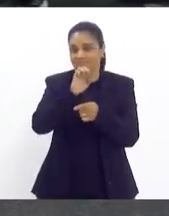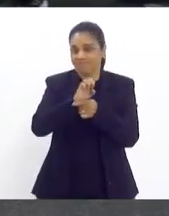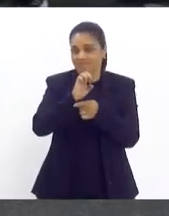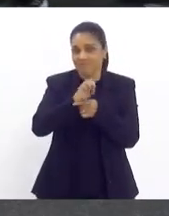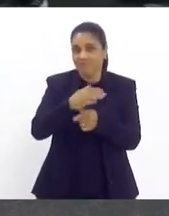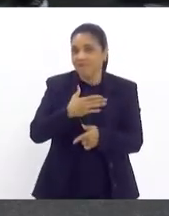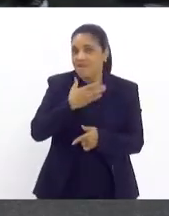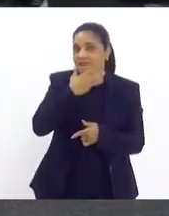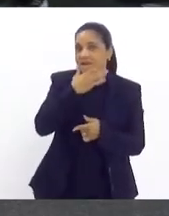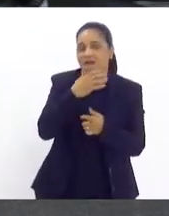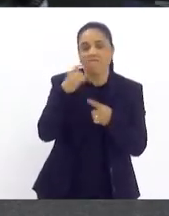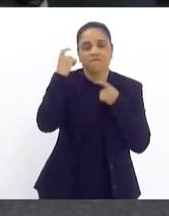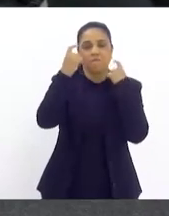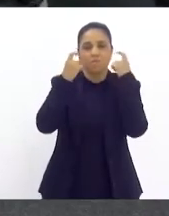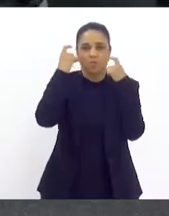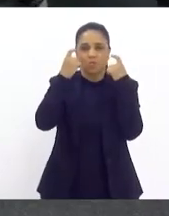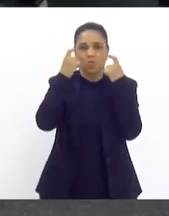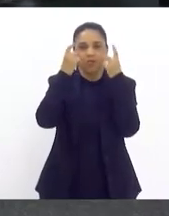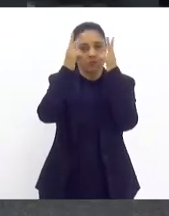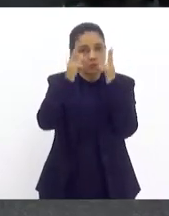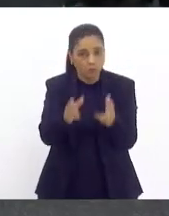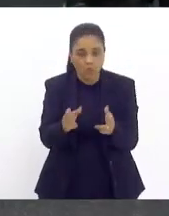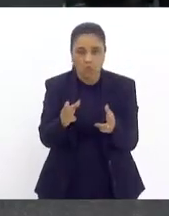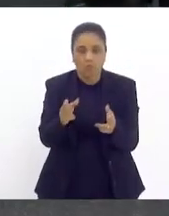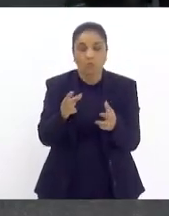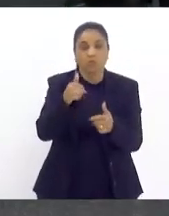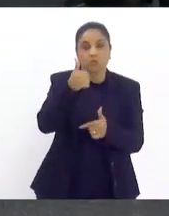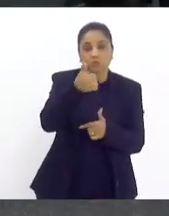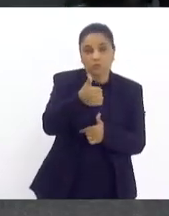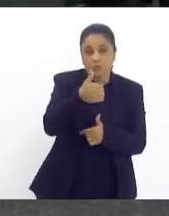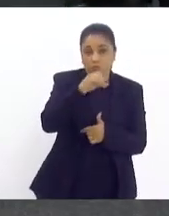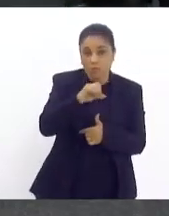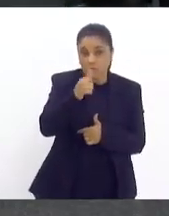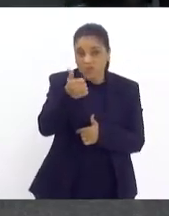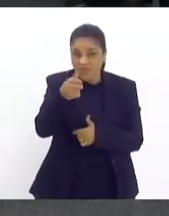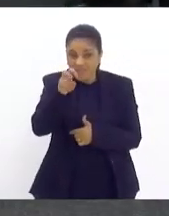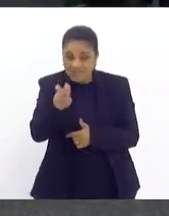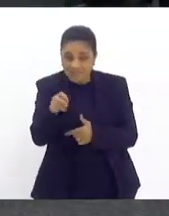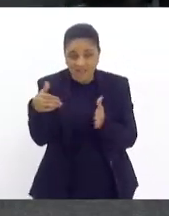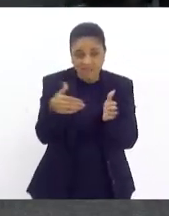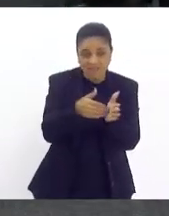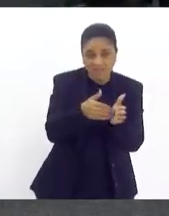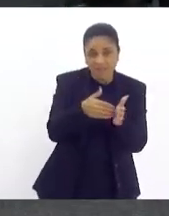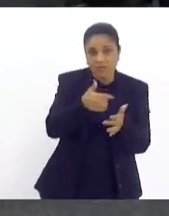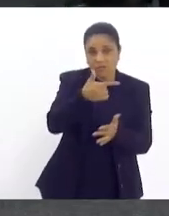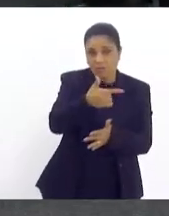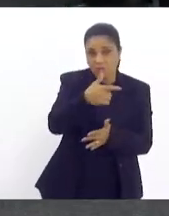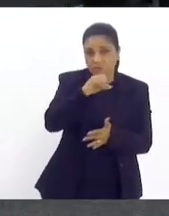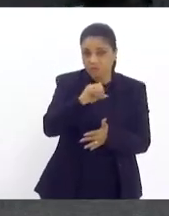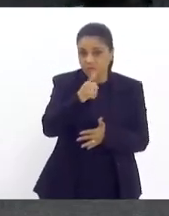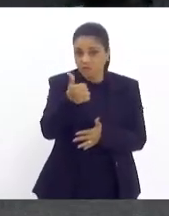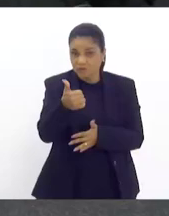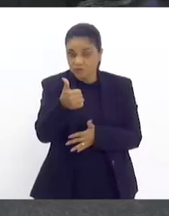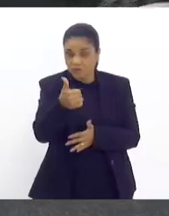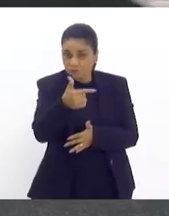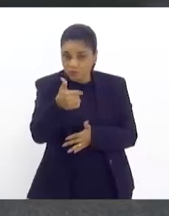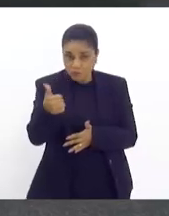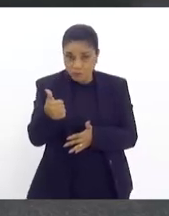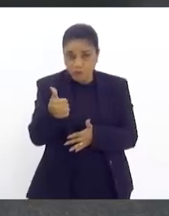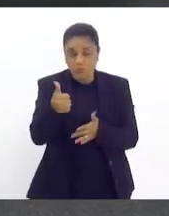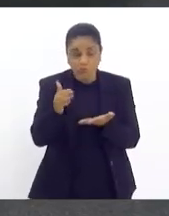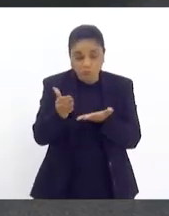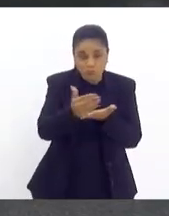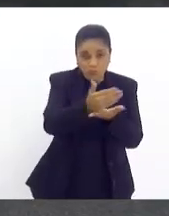preocupantes quanto de 2015 a 2021 os dados do Instituto de Segurança